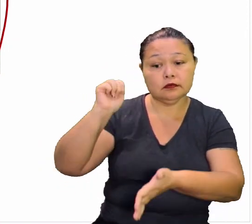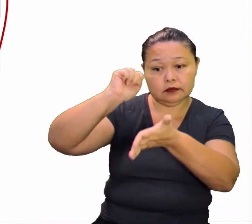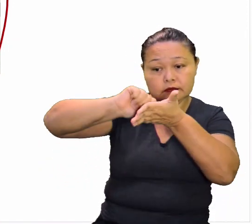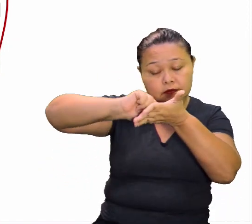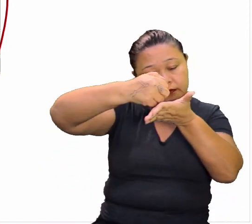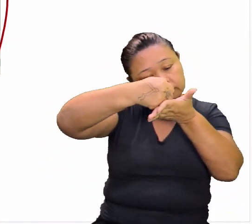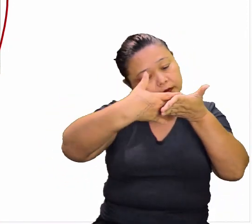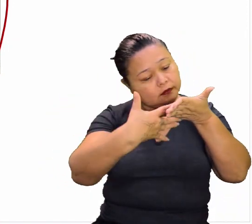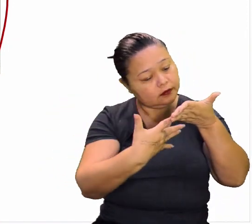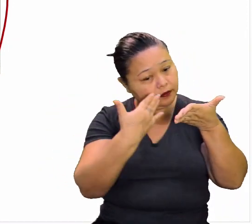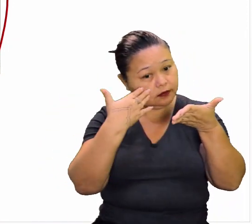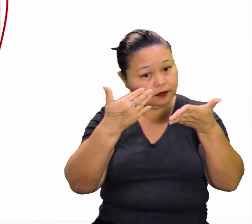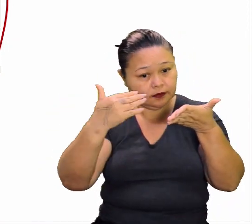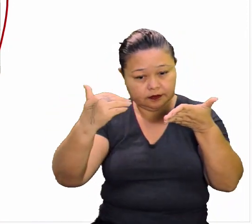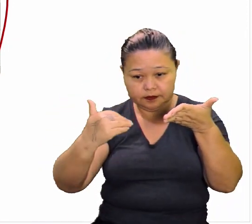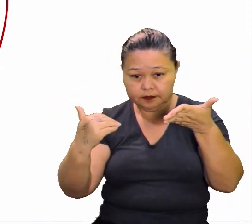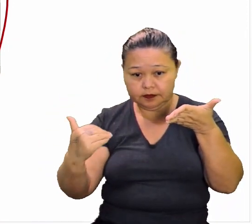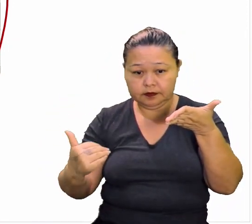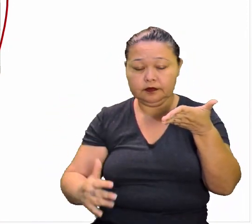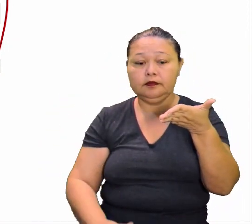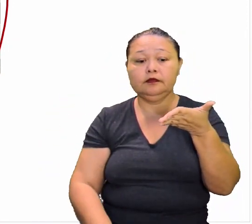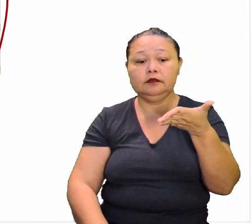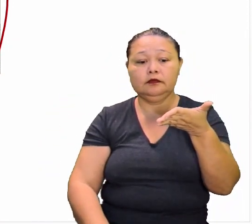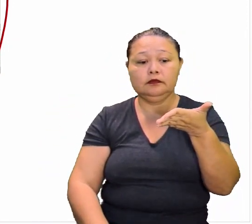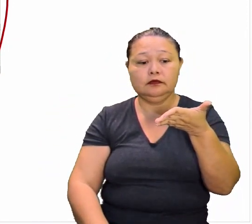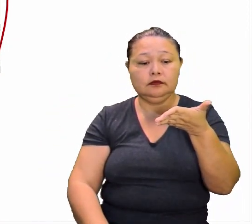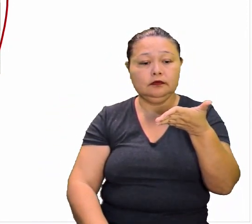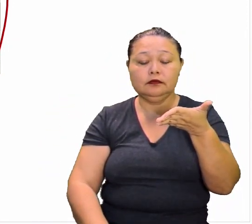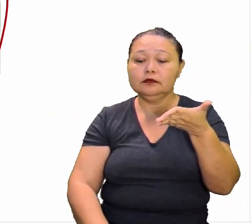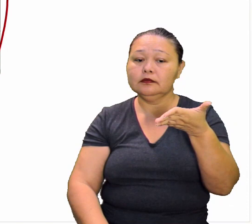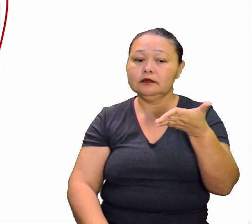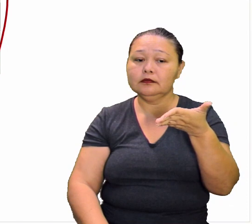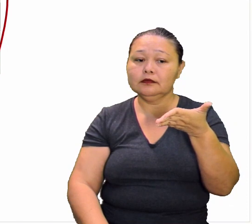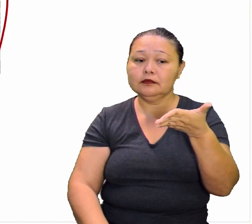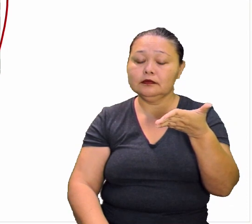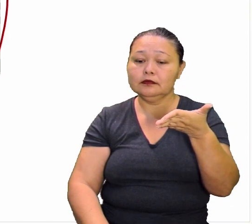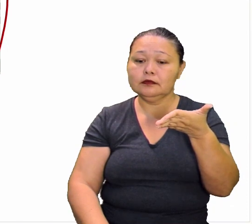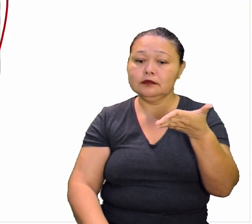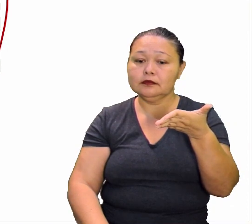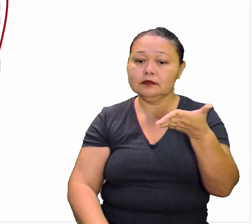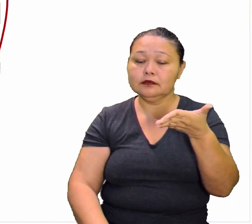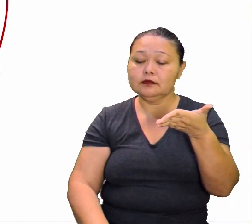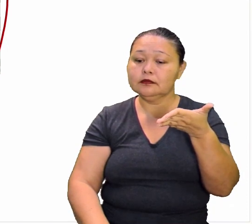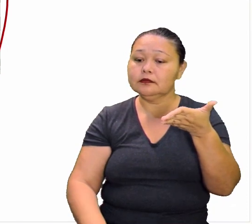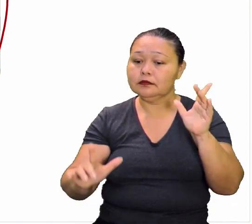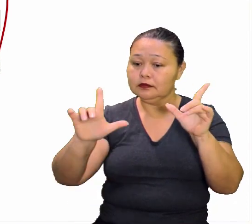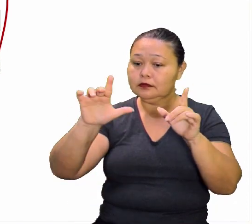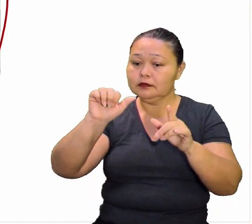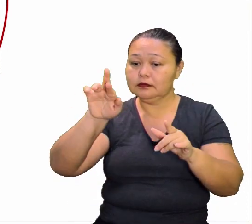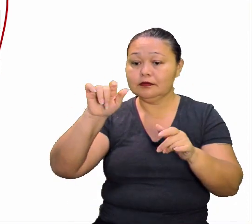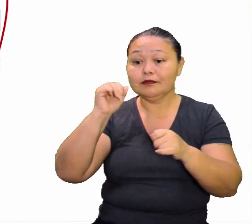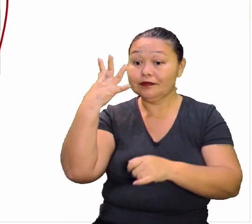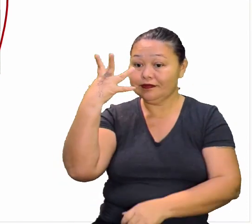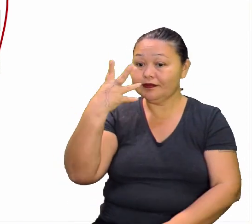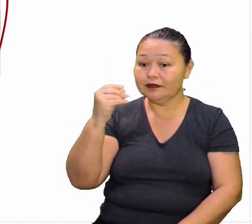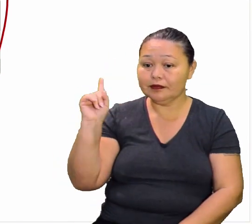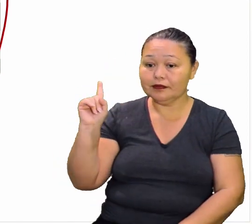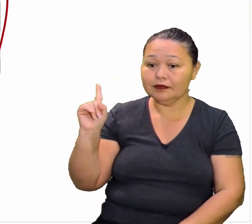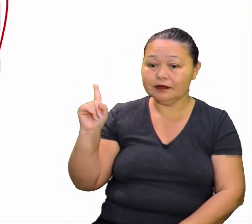descrição do que está escrito nesses tabletes de argila. Lindo, né?